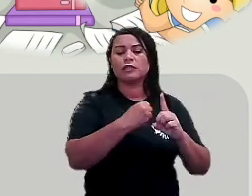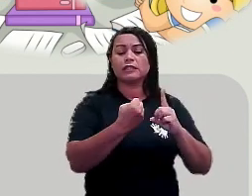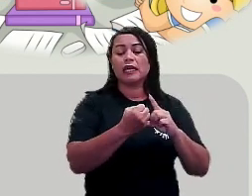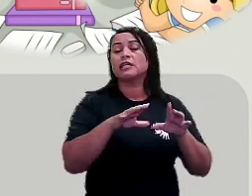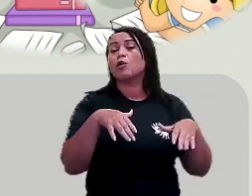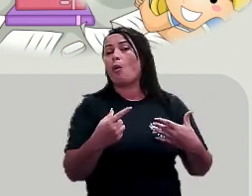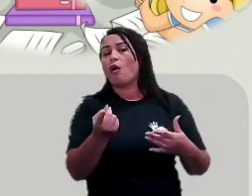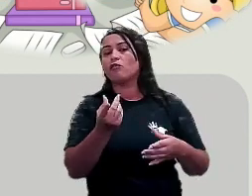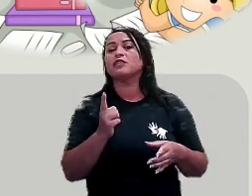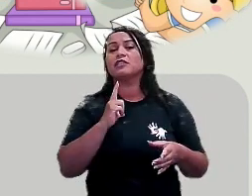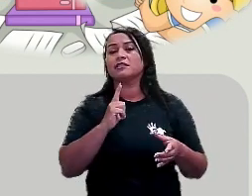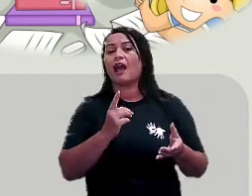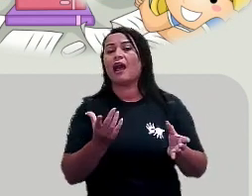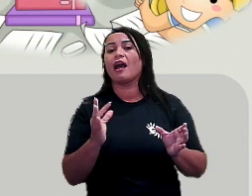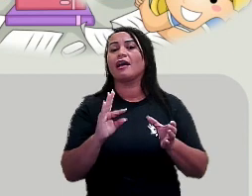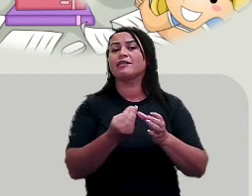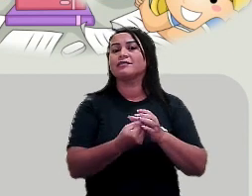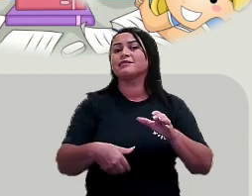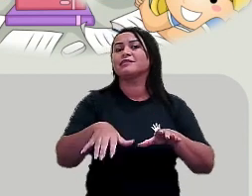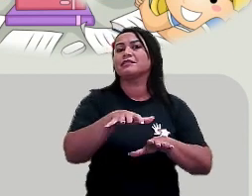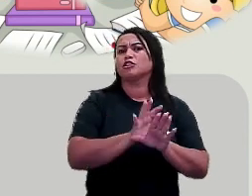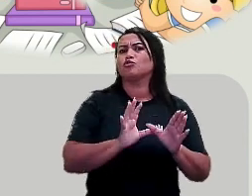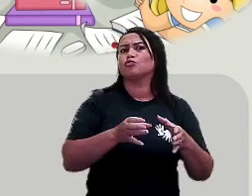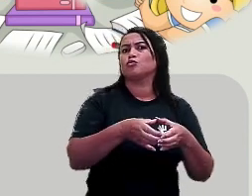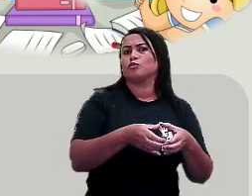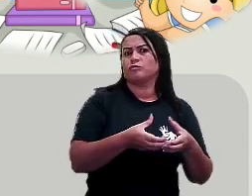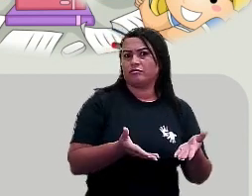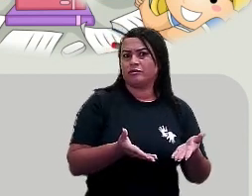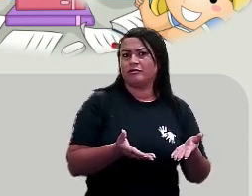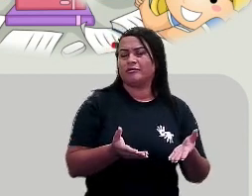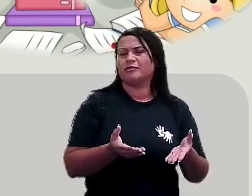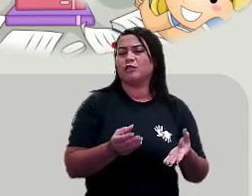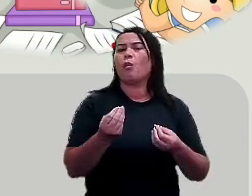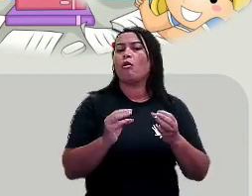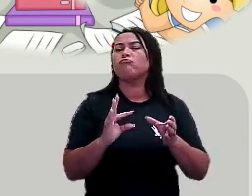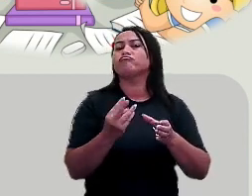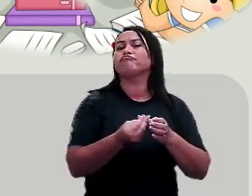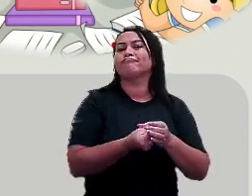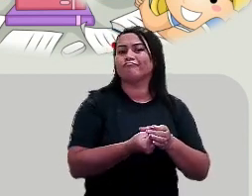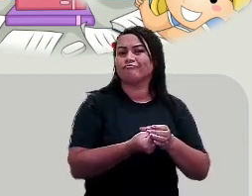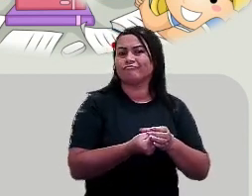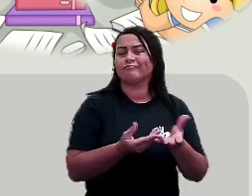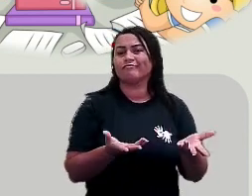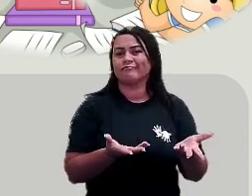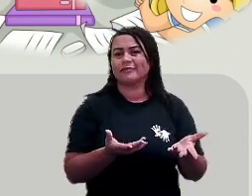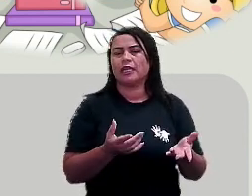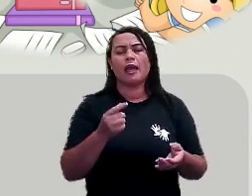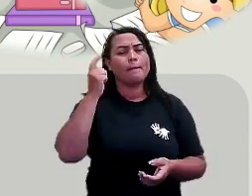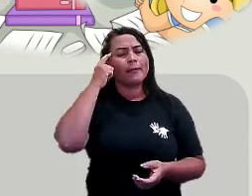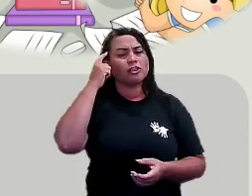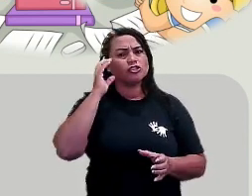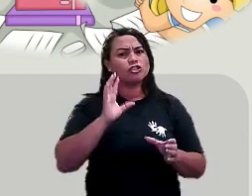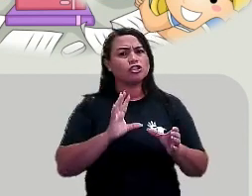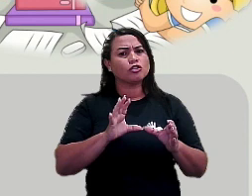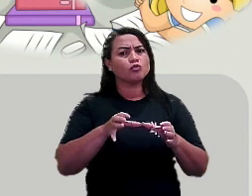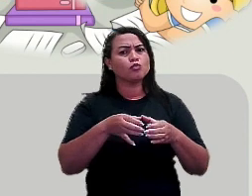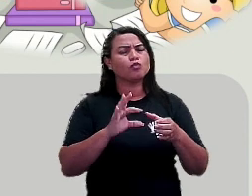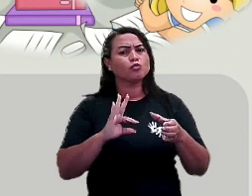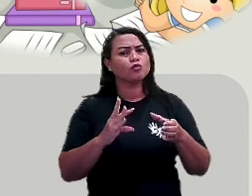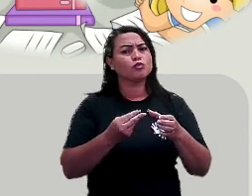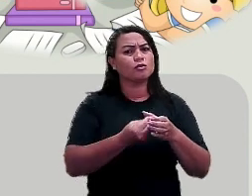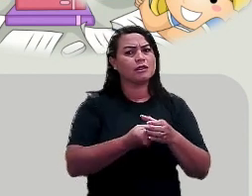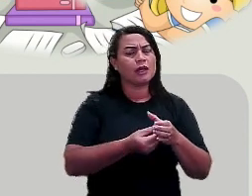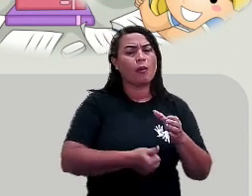você está inserido? Professora, eu tenho inserido em vários grupos sociais? Sim. Imagina o grupo social onde você